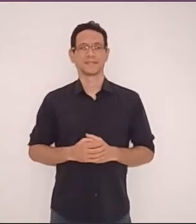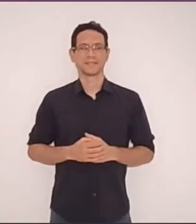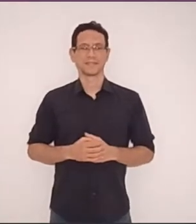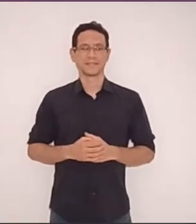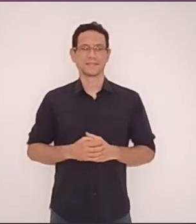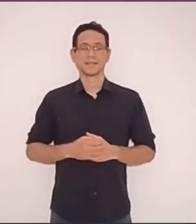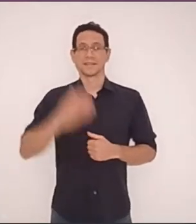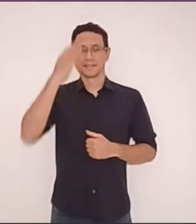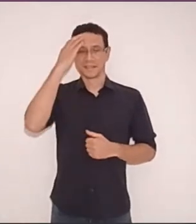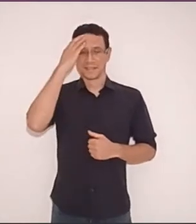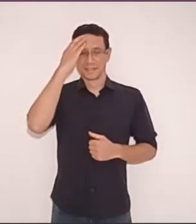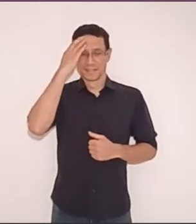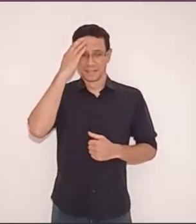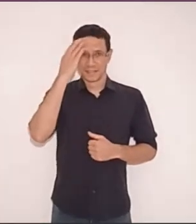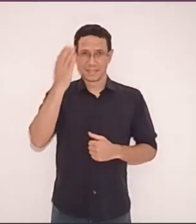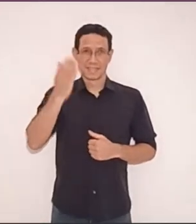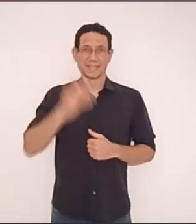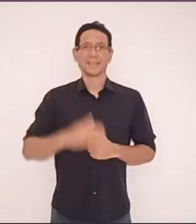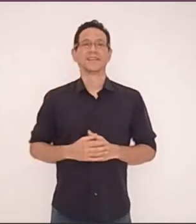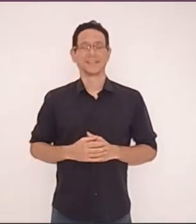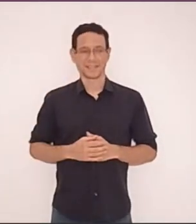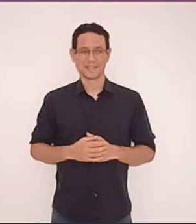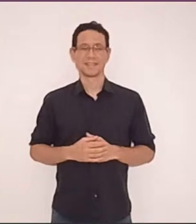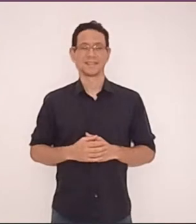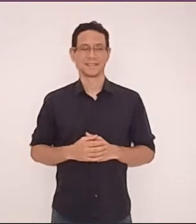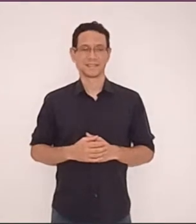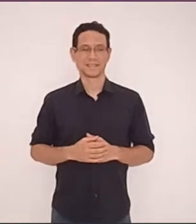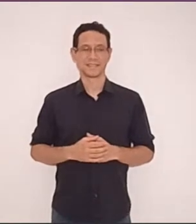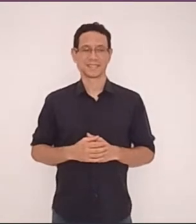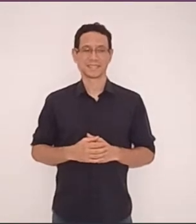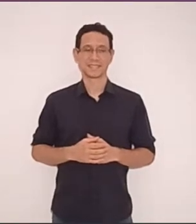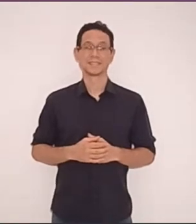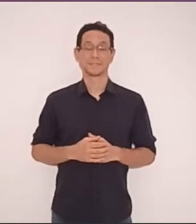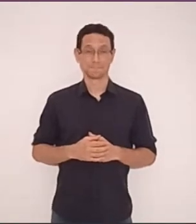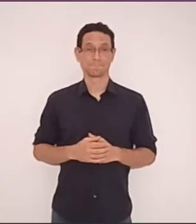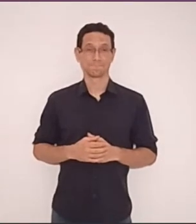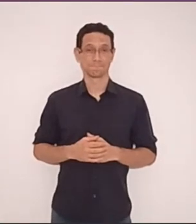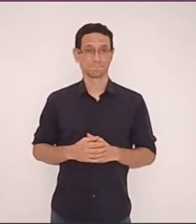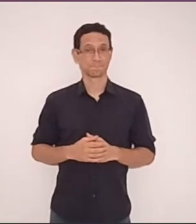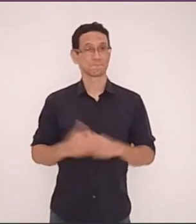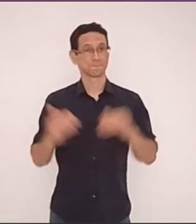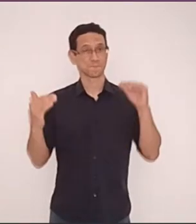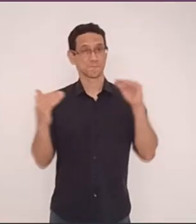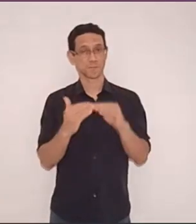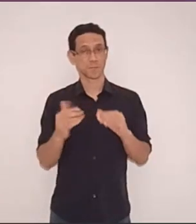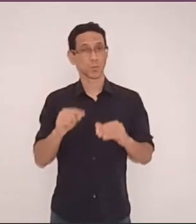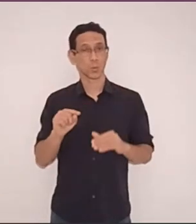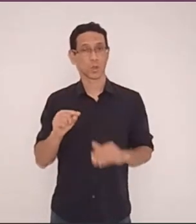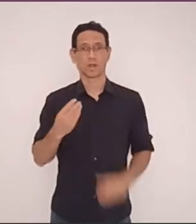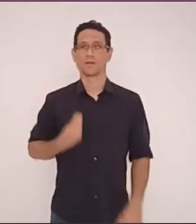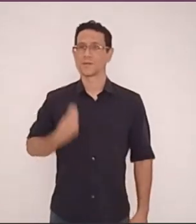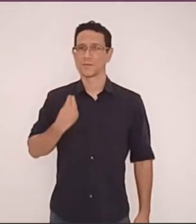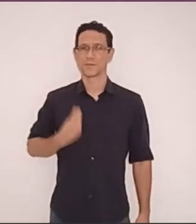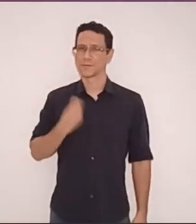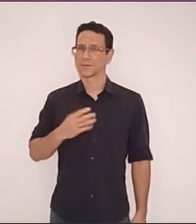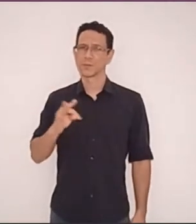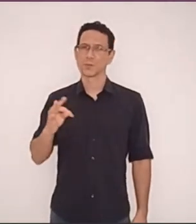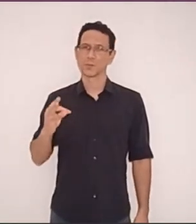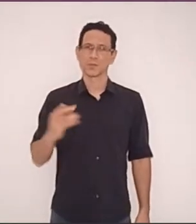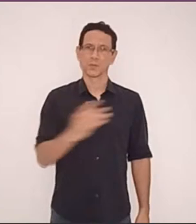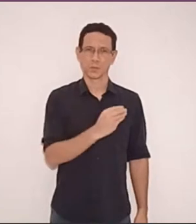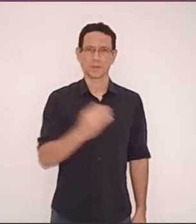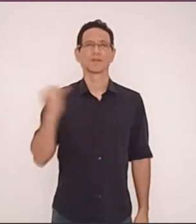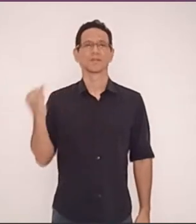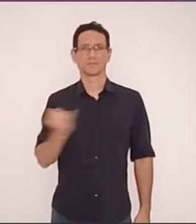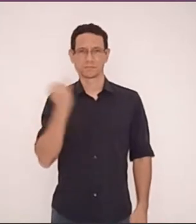muito obrigado né Se temos que ser a favor de todas as vidas né E sobre